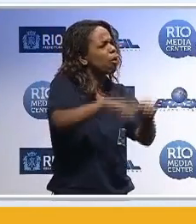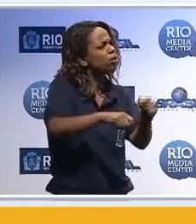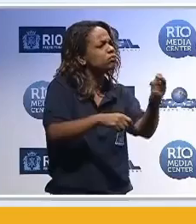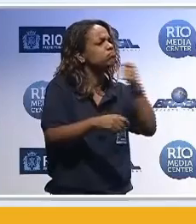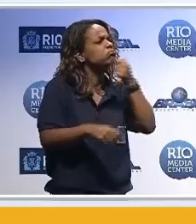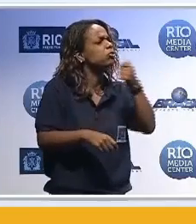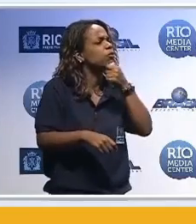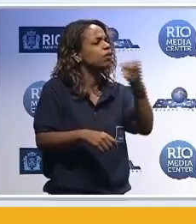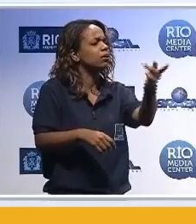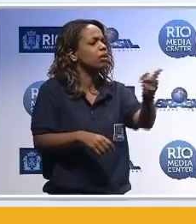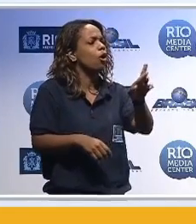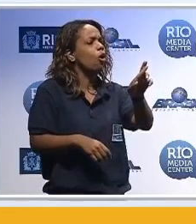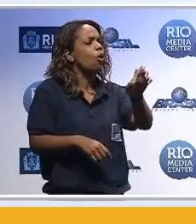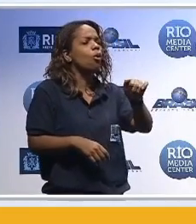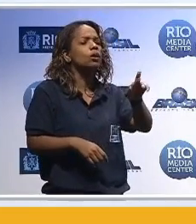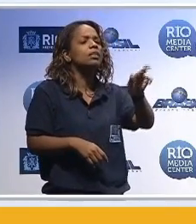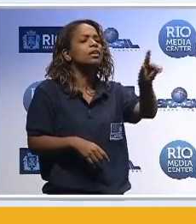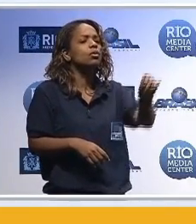Rodrigo?